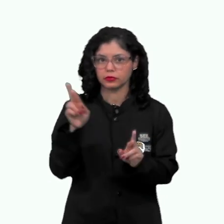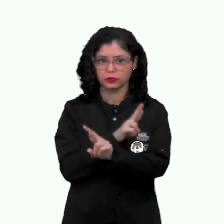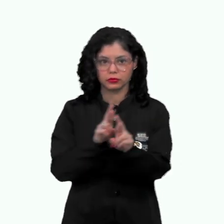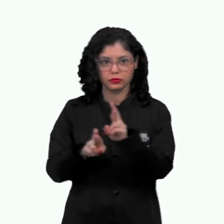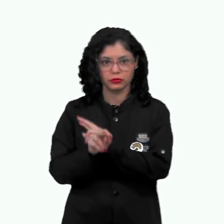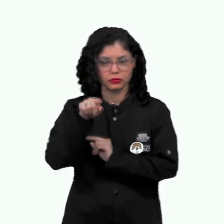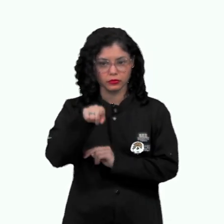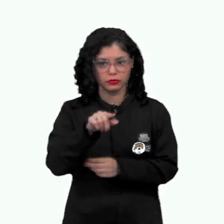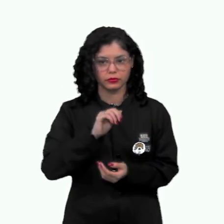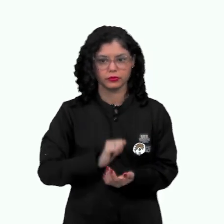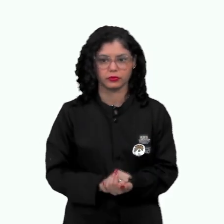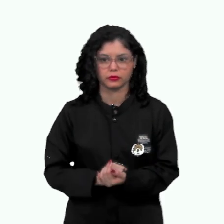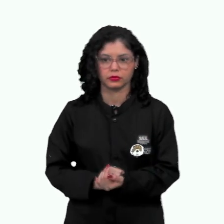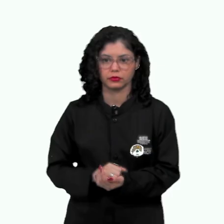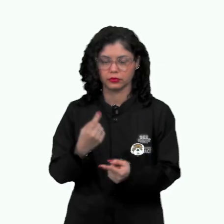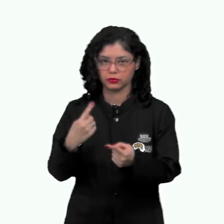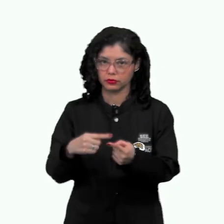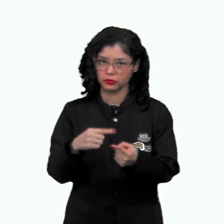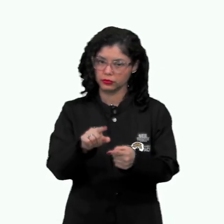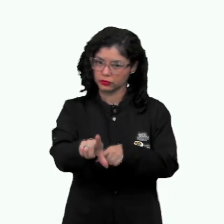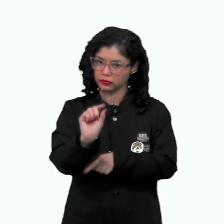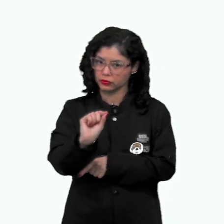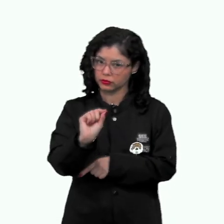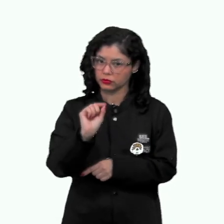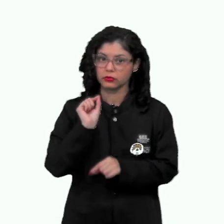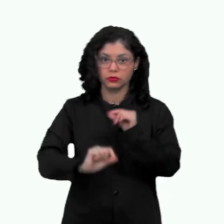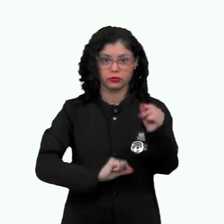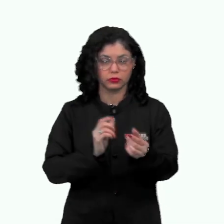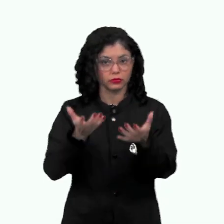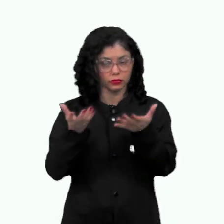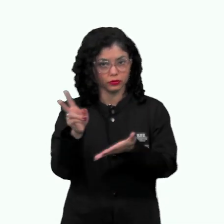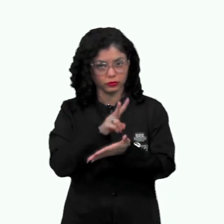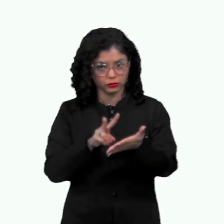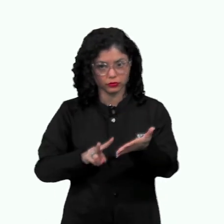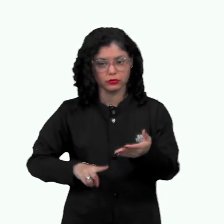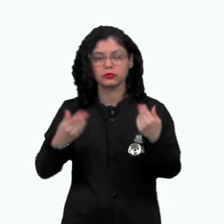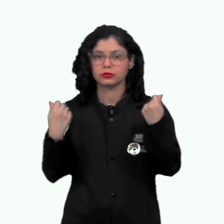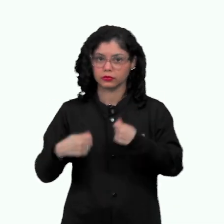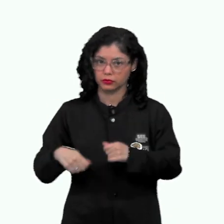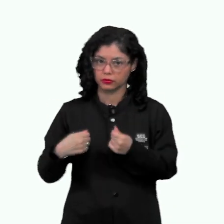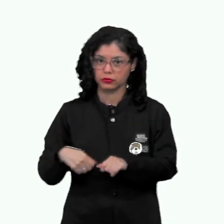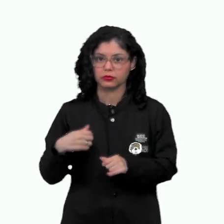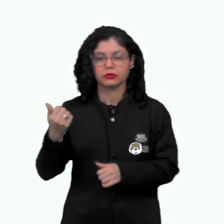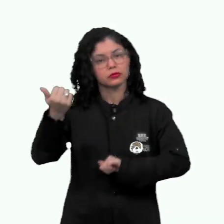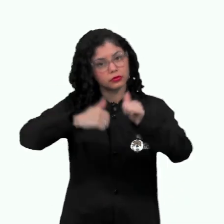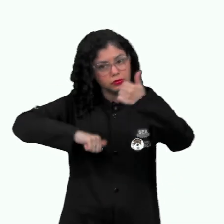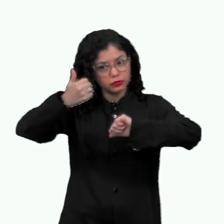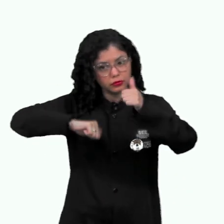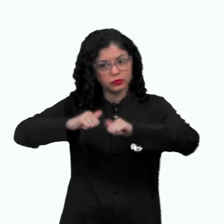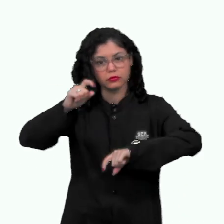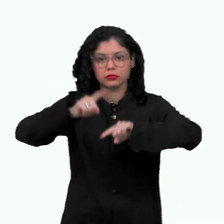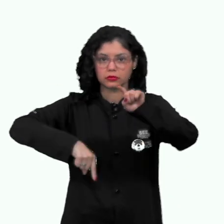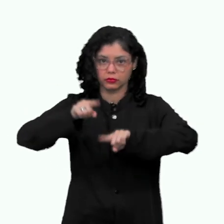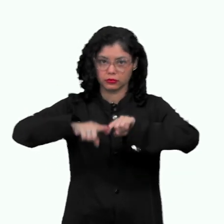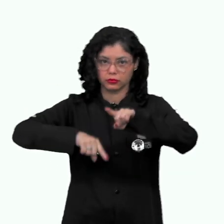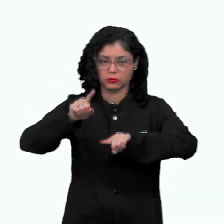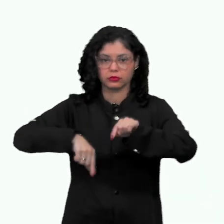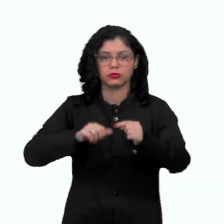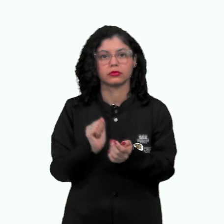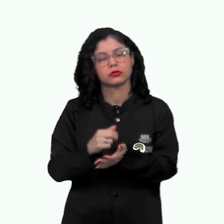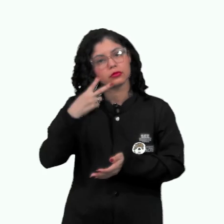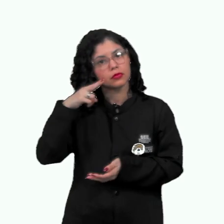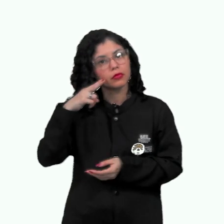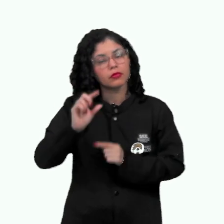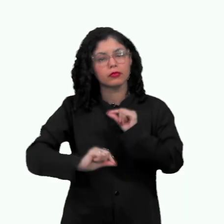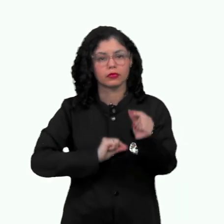relação a isso. Porque você escolhe o que você quer ler, você precisa analisar o material,